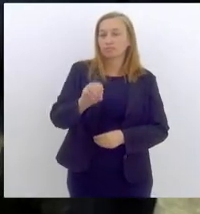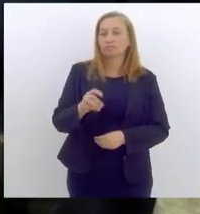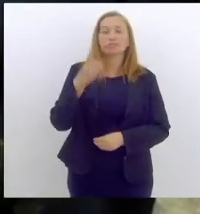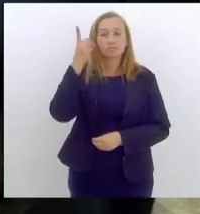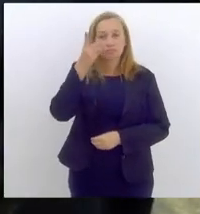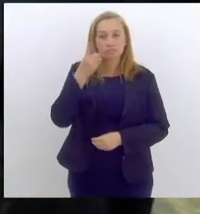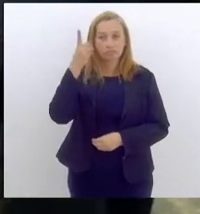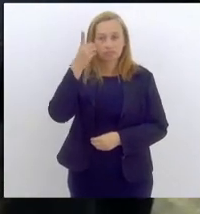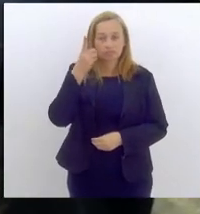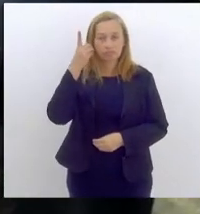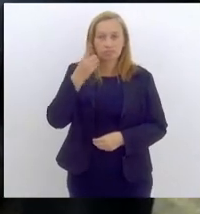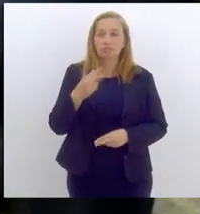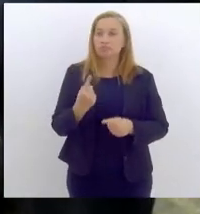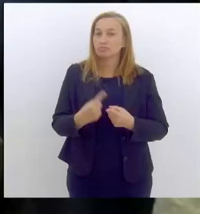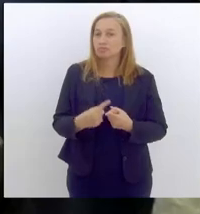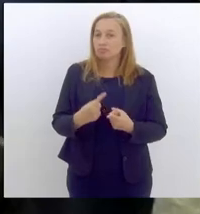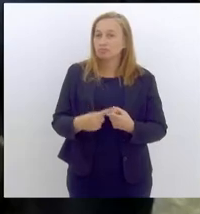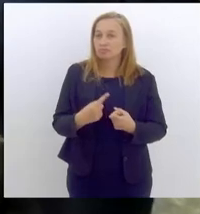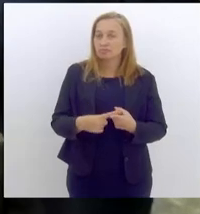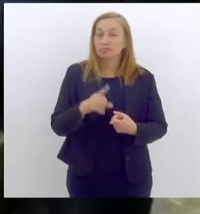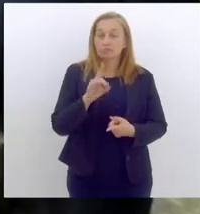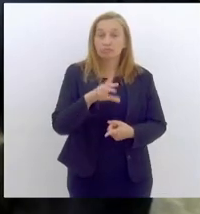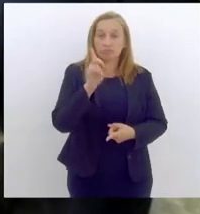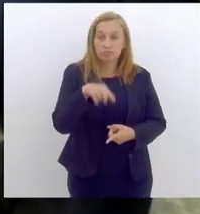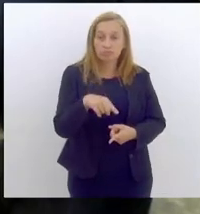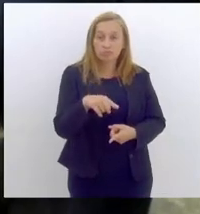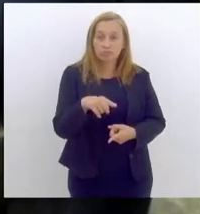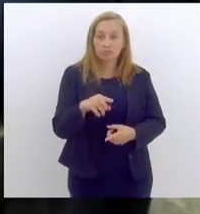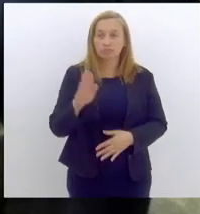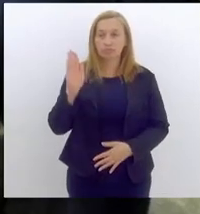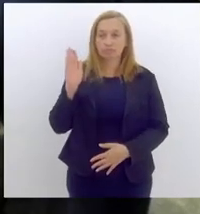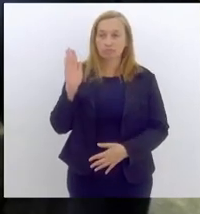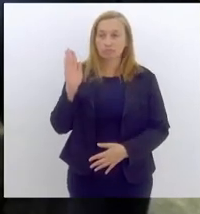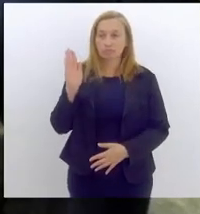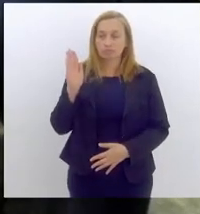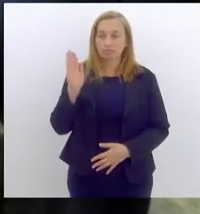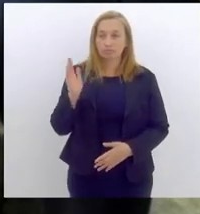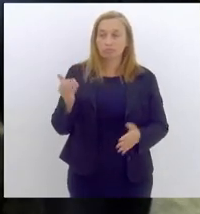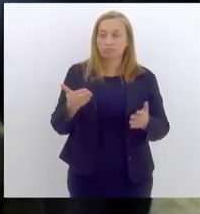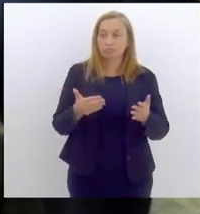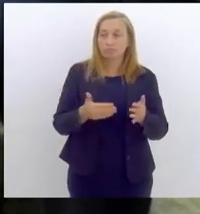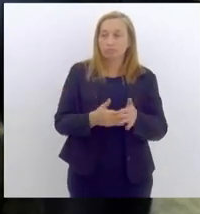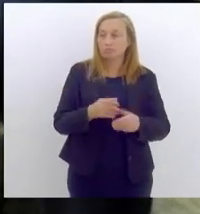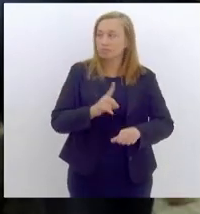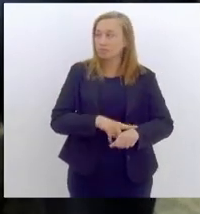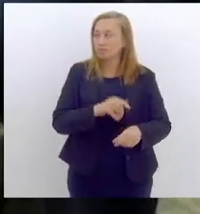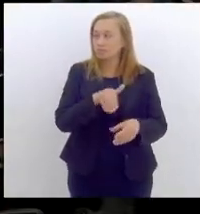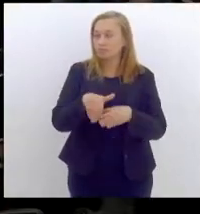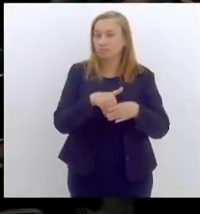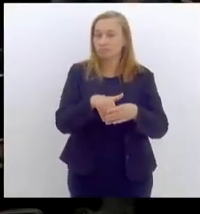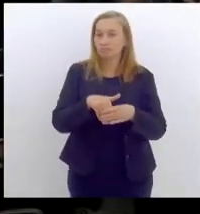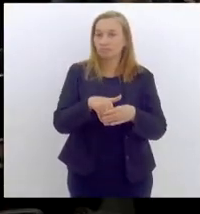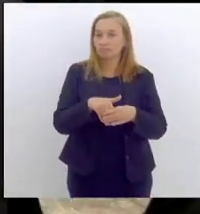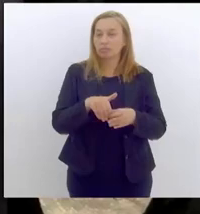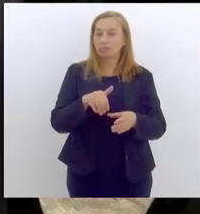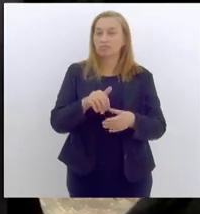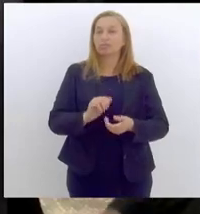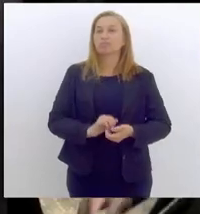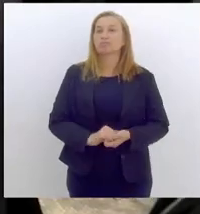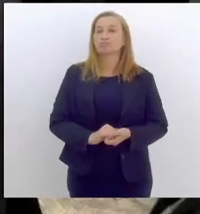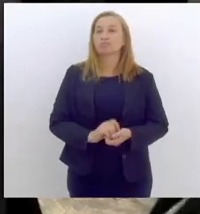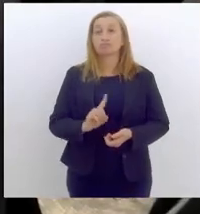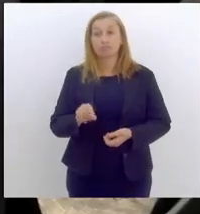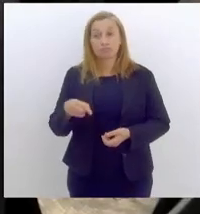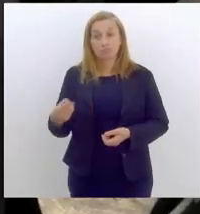deputadas, porque só se é candidato até o momento da votação e da eleição. Depois